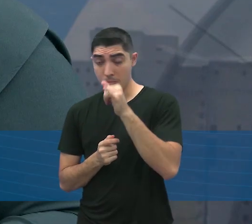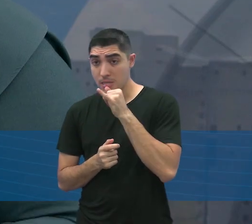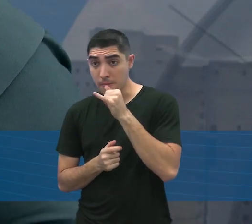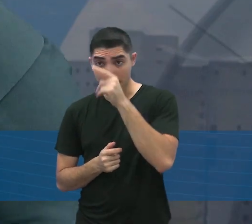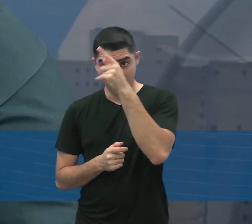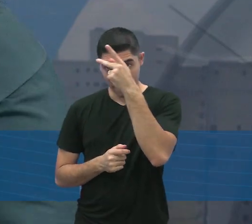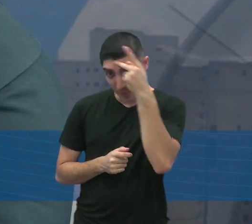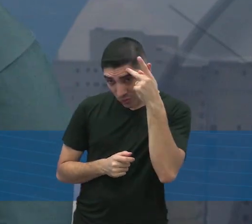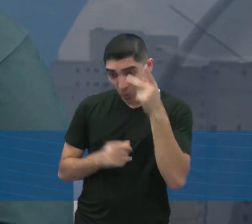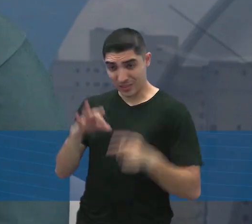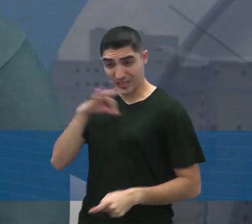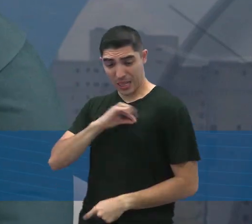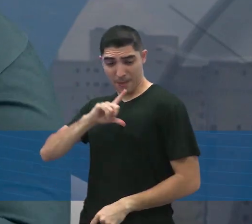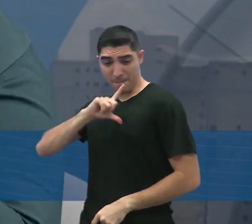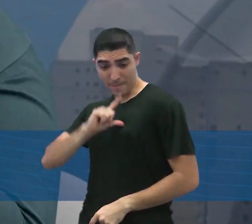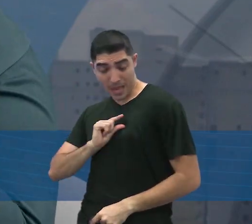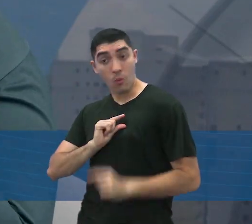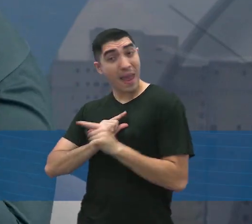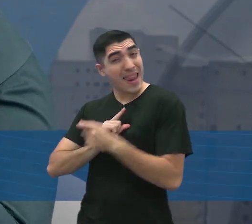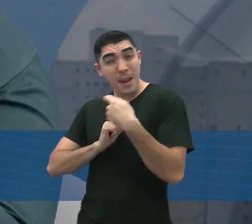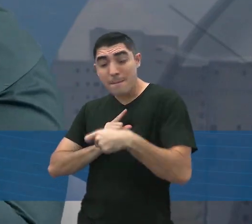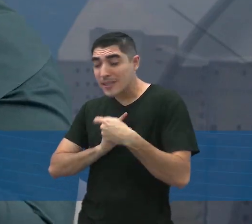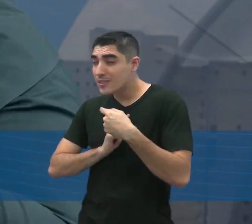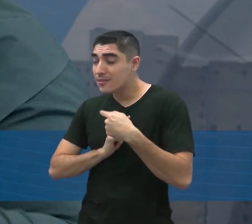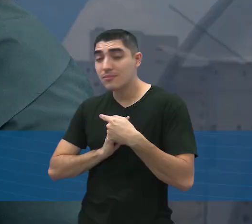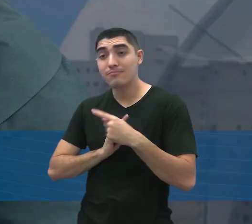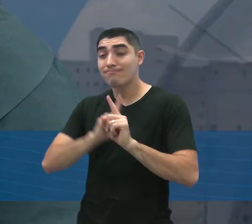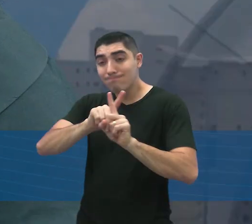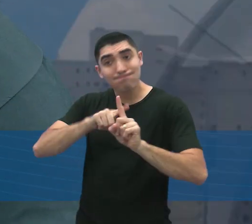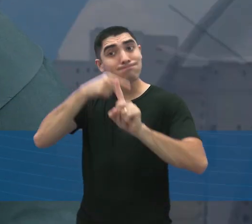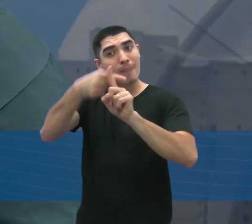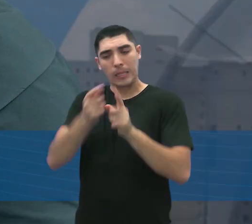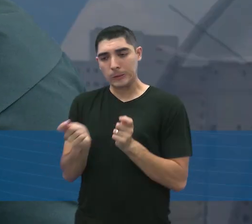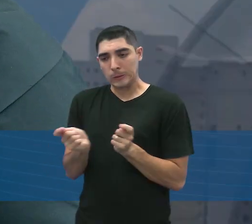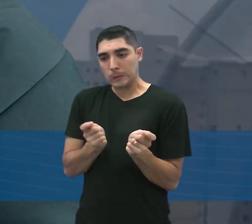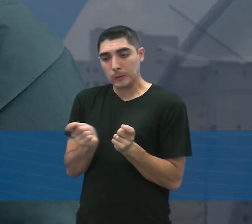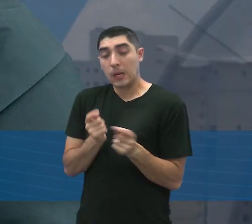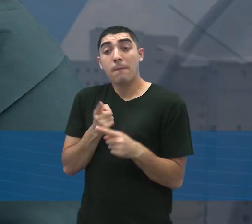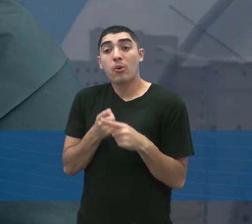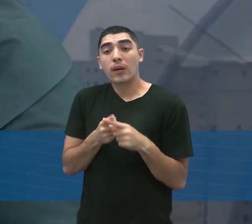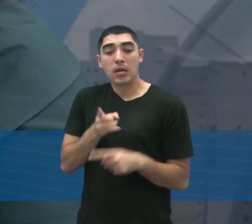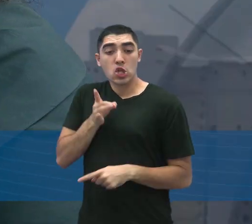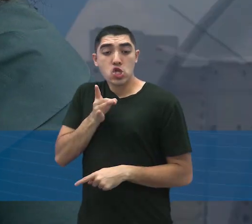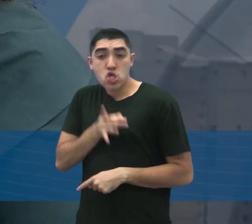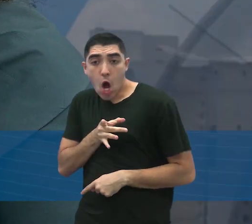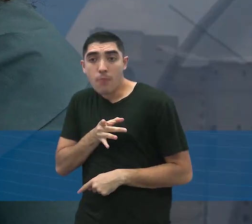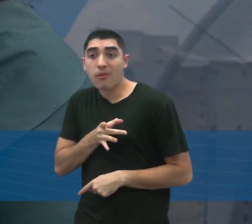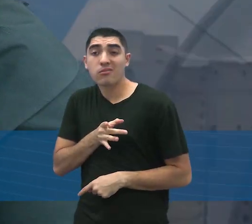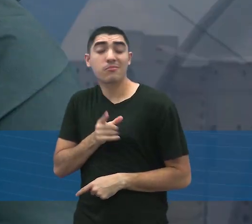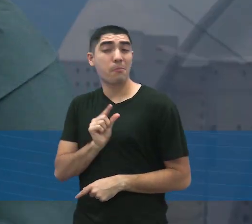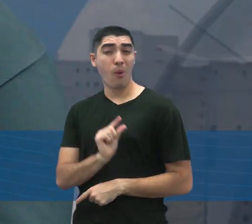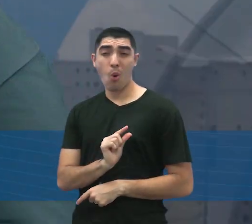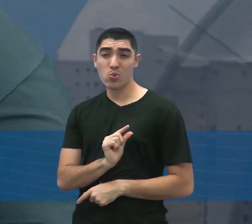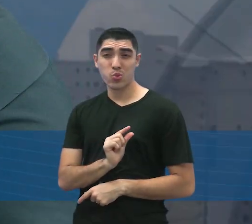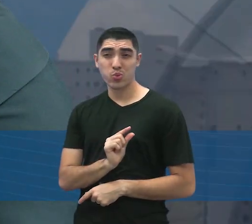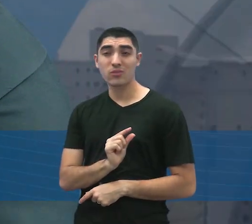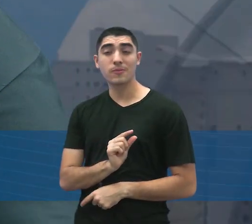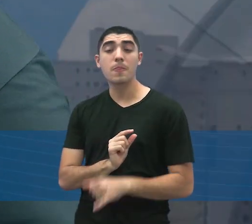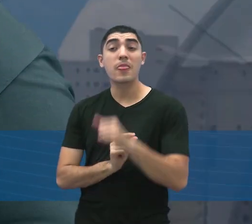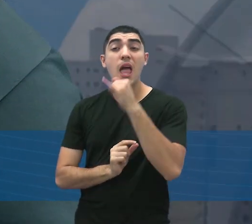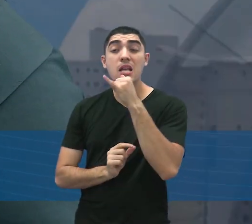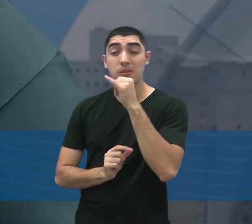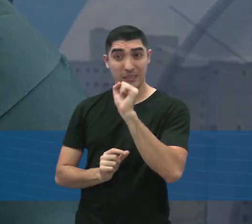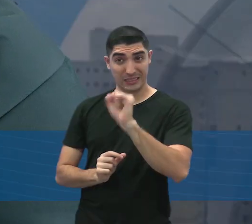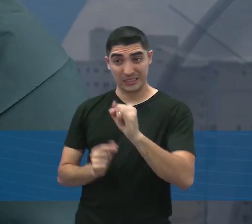precisa organizar melhor esse dinheiro, porque a sobra ela é reduzida. Então, às vezes, a pessoa ela ganha muito e se ela se excede ou se ela